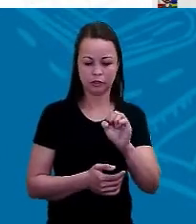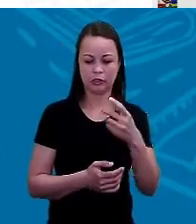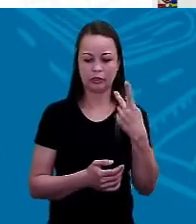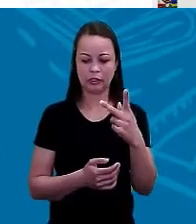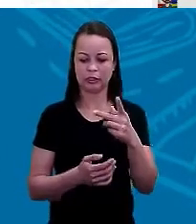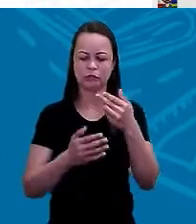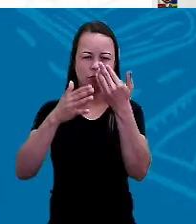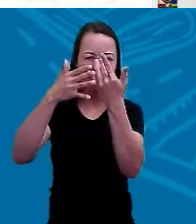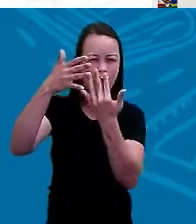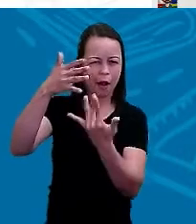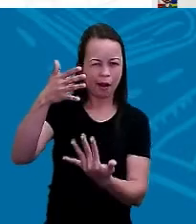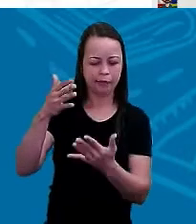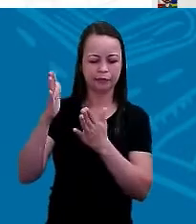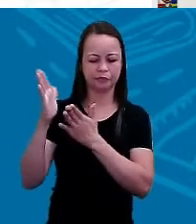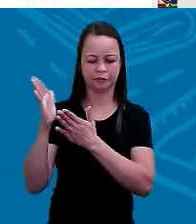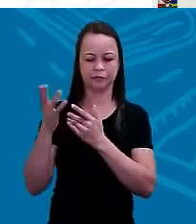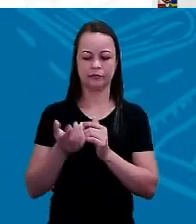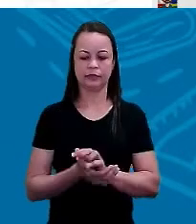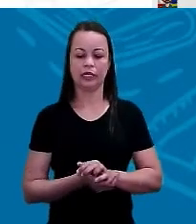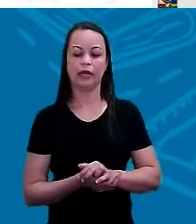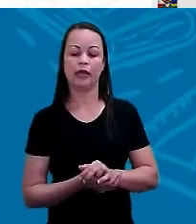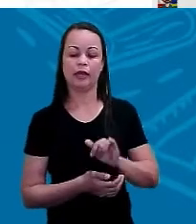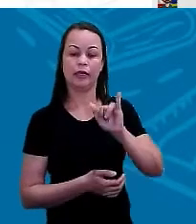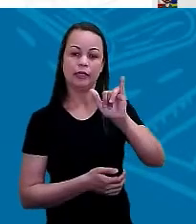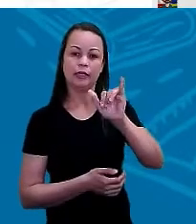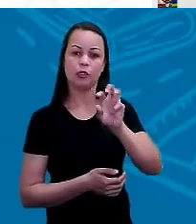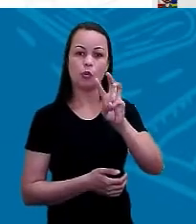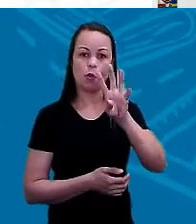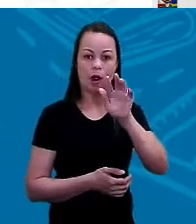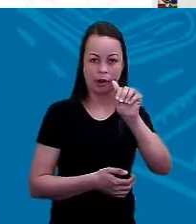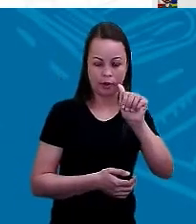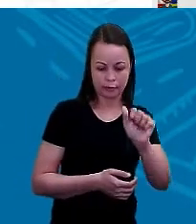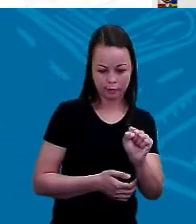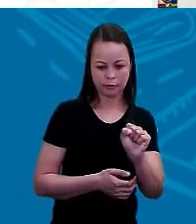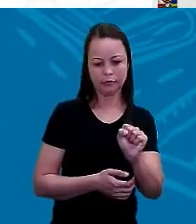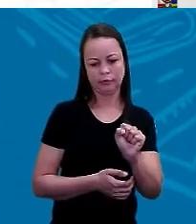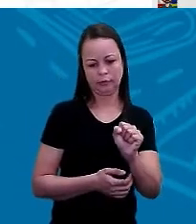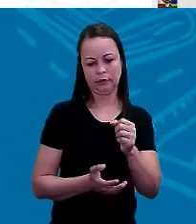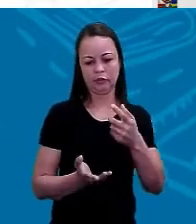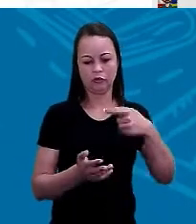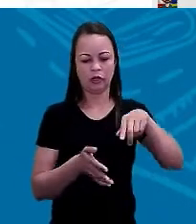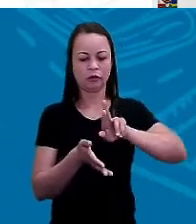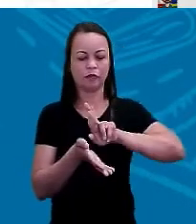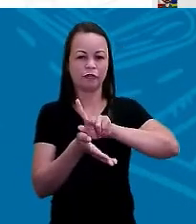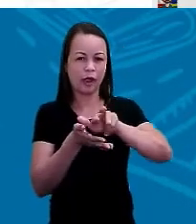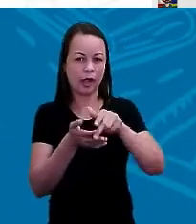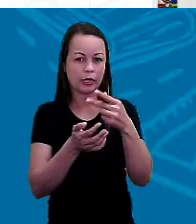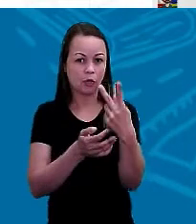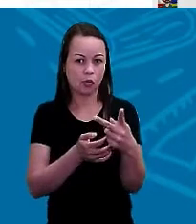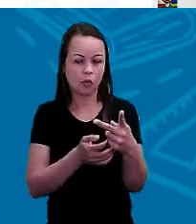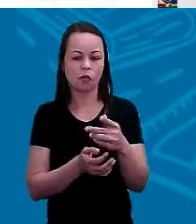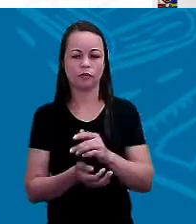it is. Cuidado, não é isso, é is, alright? We are, you are, they are,